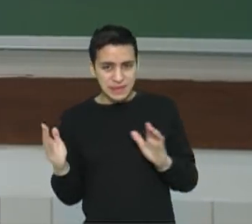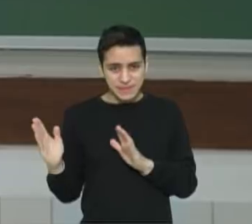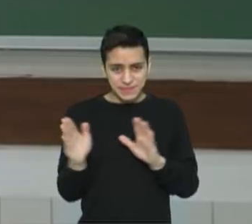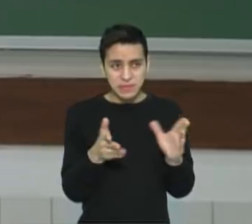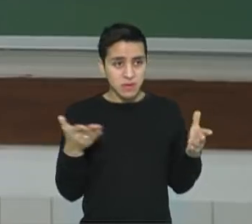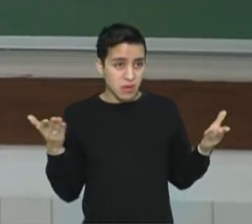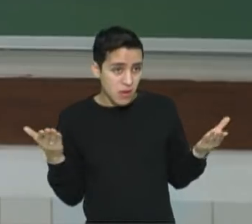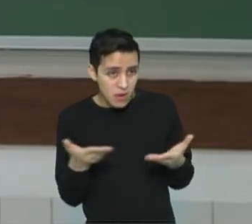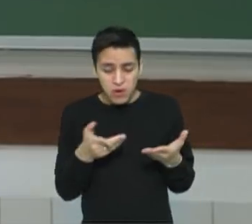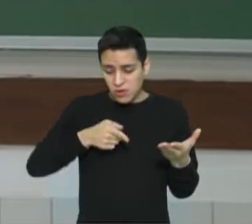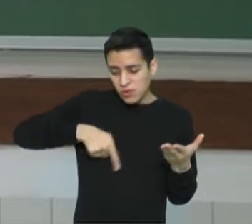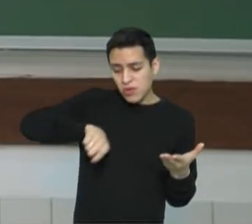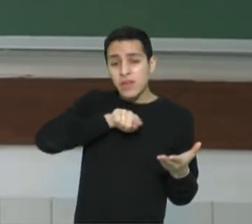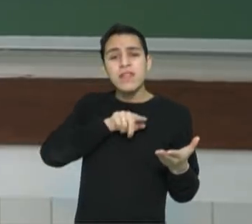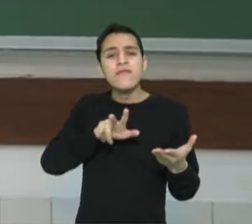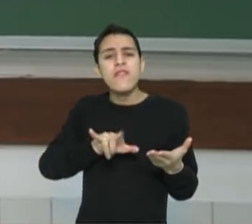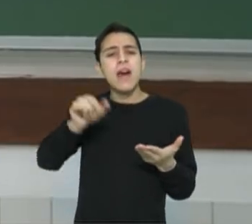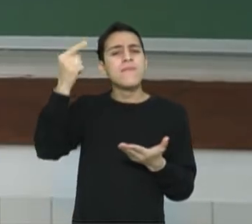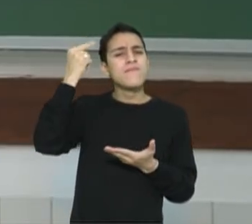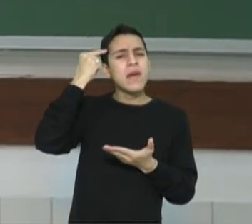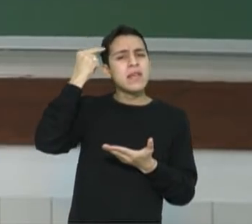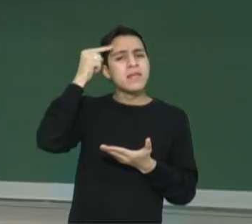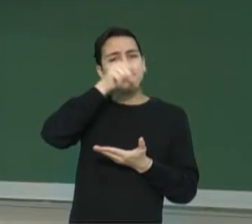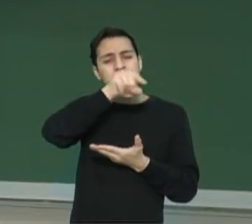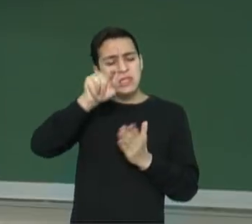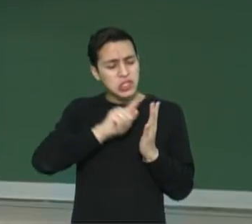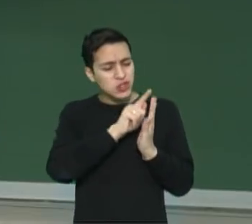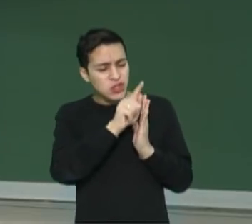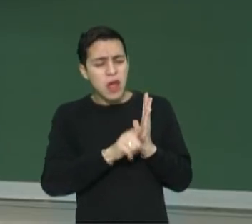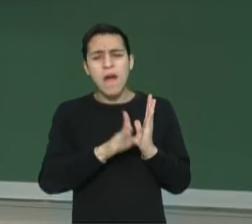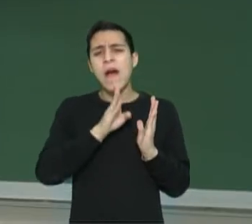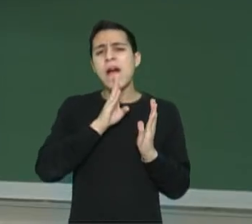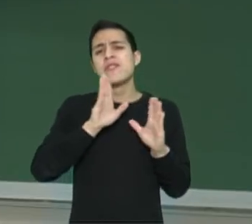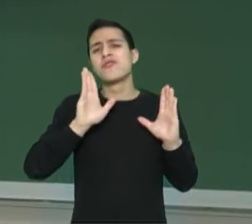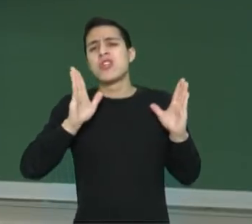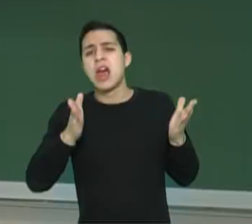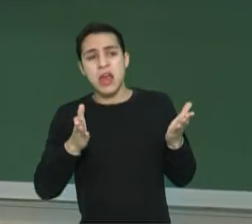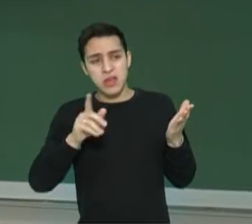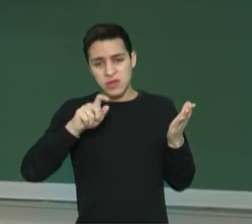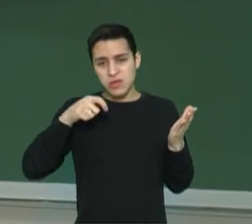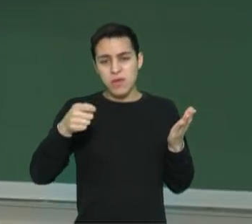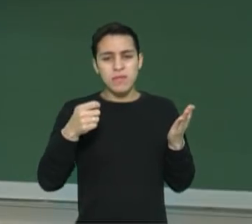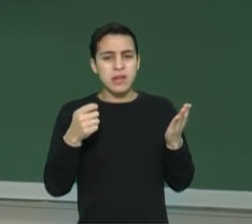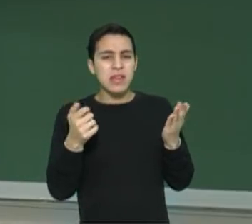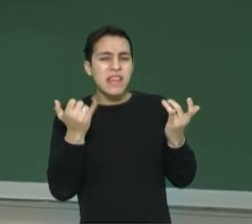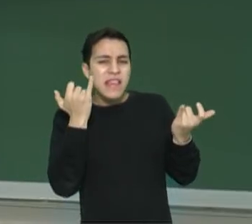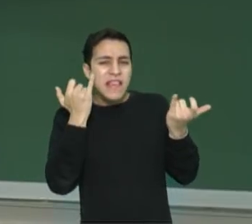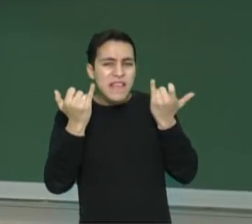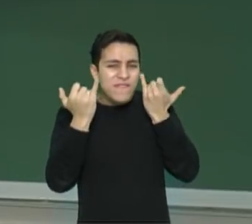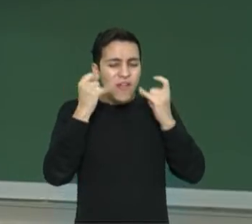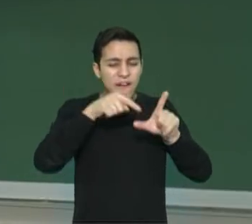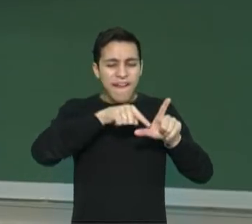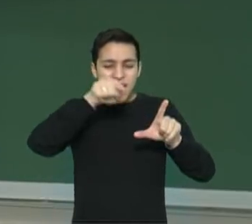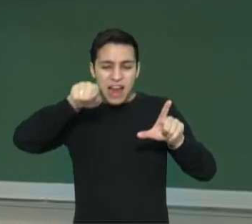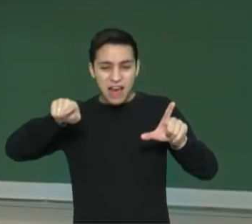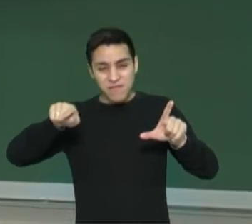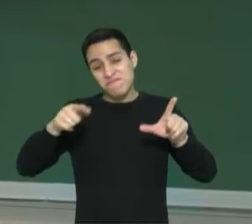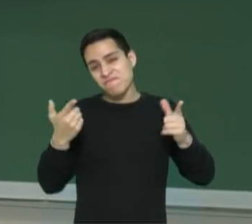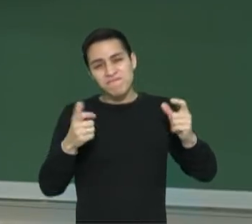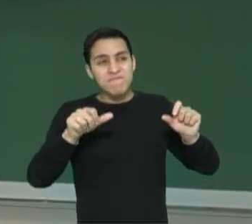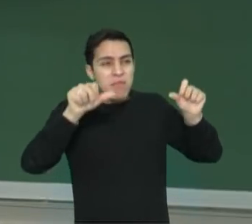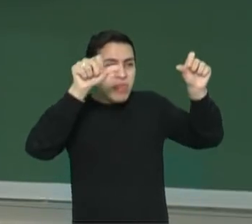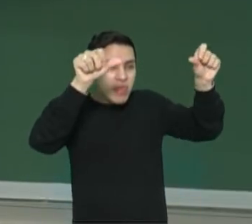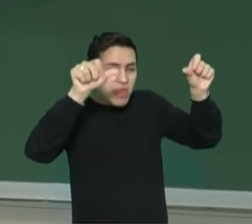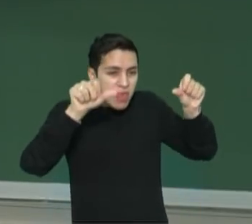hoje a gente vai pensar um gênero que talvez você já tenha ouvido falar, que é o infográfico. O infográfico,